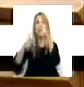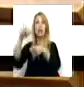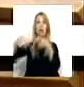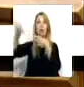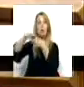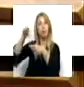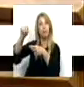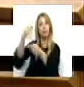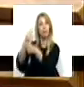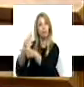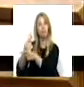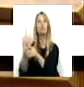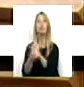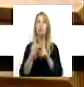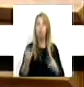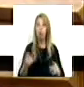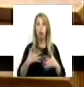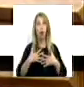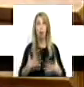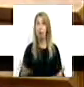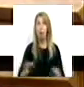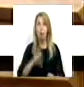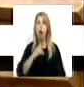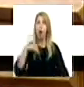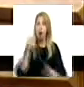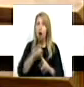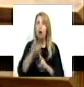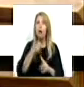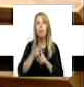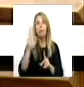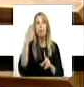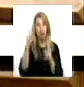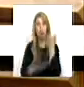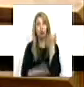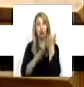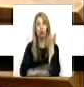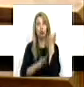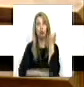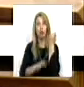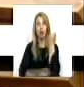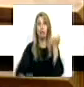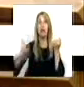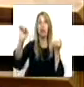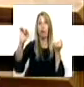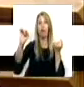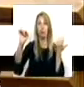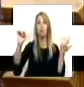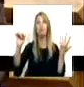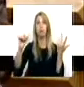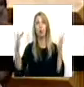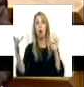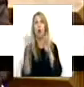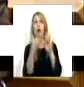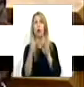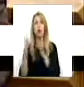sido absolutamente incansável, assim como, em particular, a sua Junta de Freguesia, no contacto com diversas entidades,